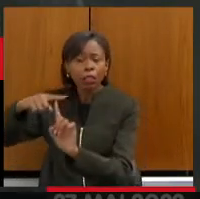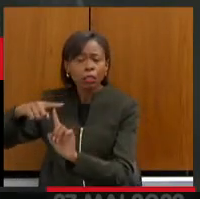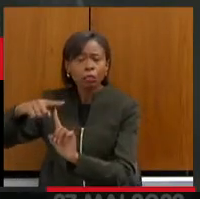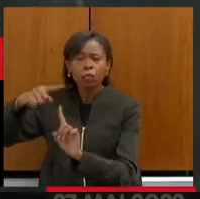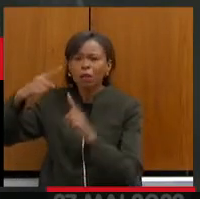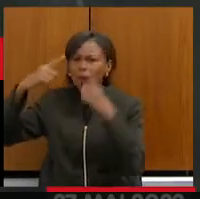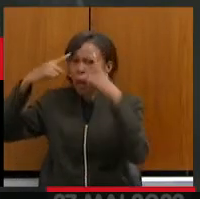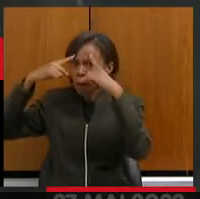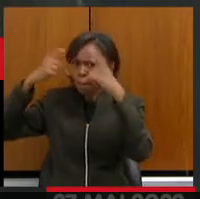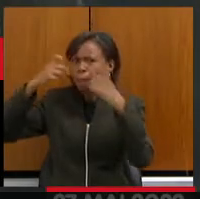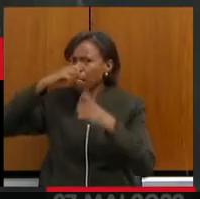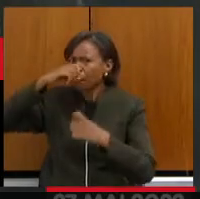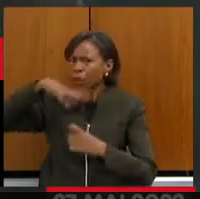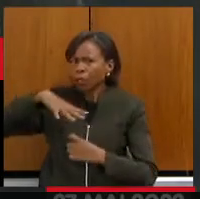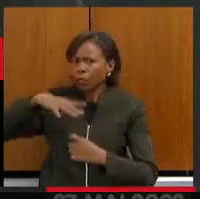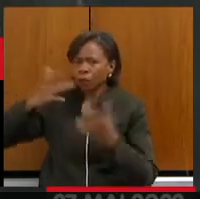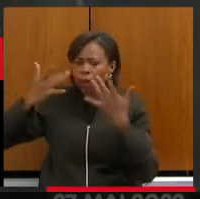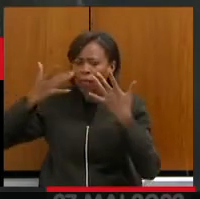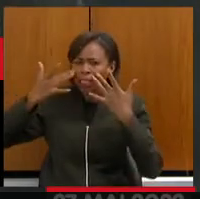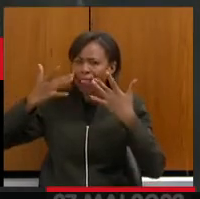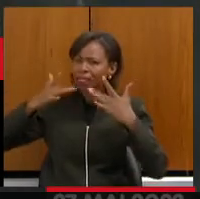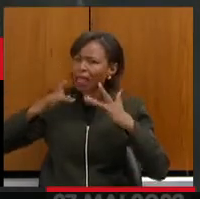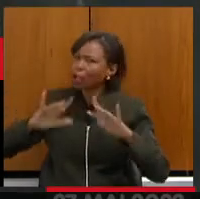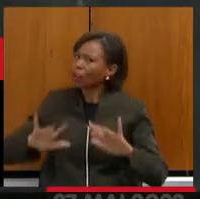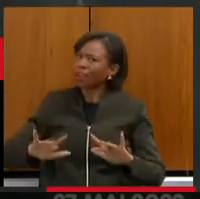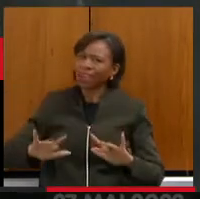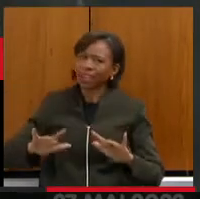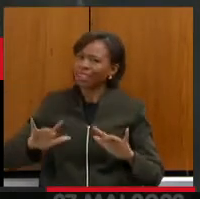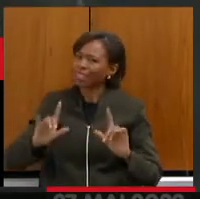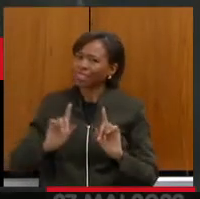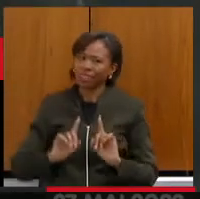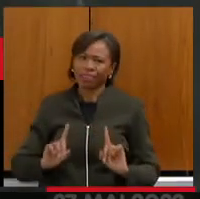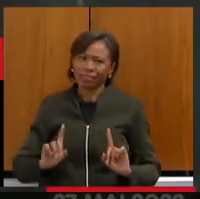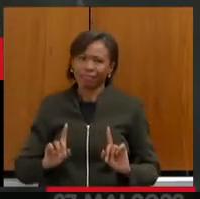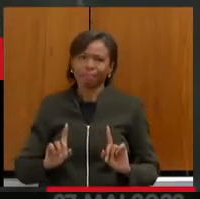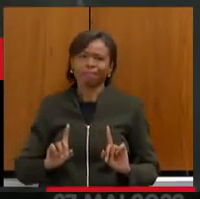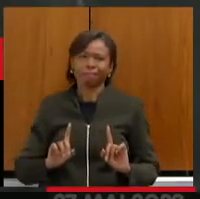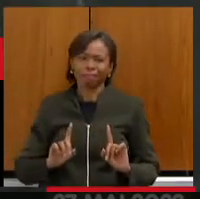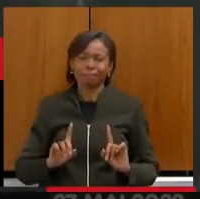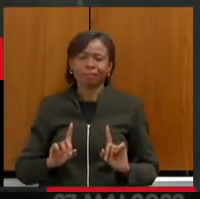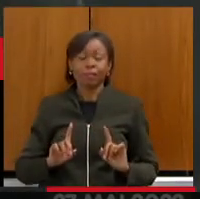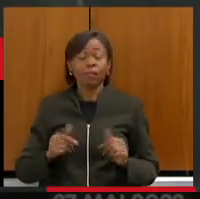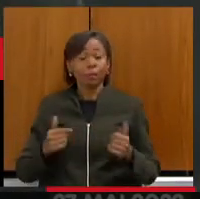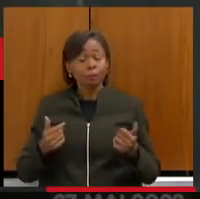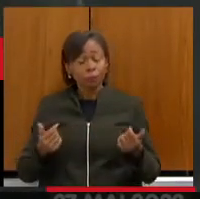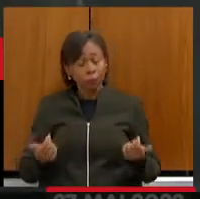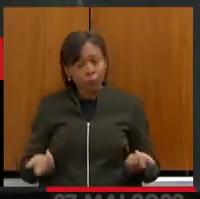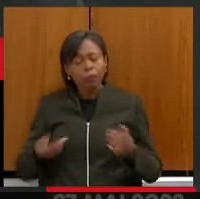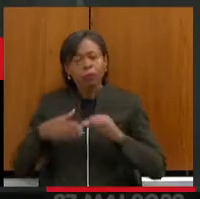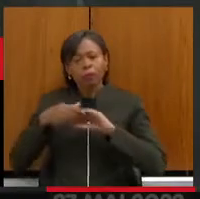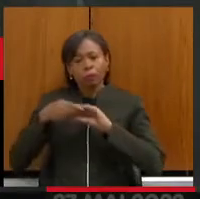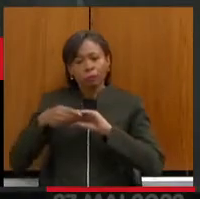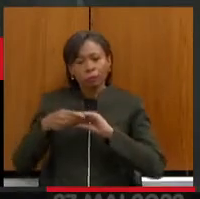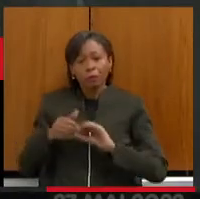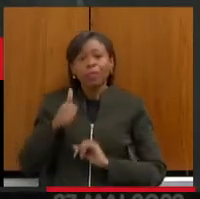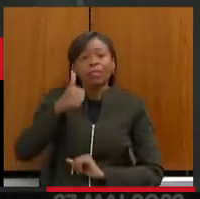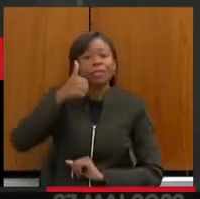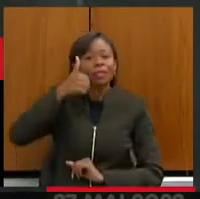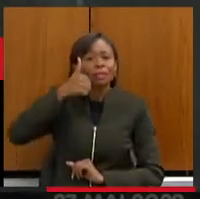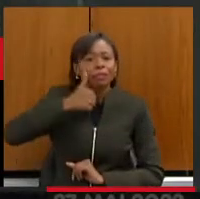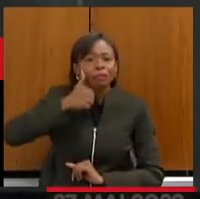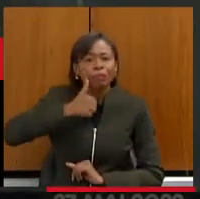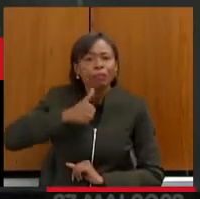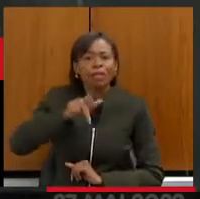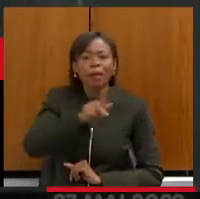não naturalizados então eu quero cumprimentar a nossa presidenta